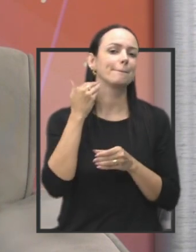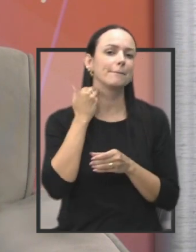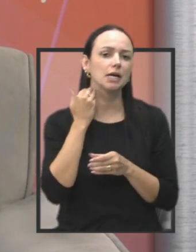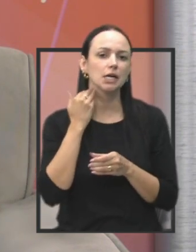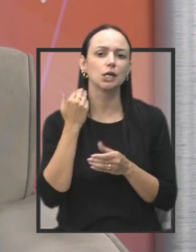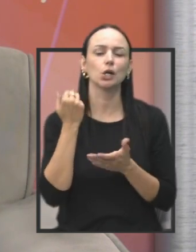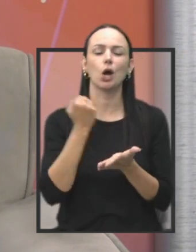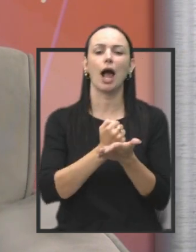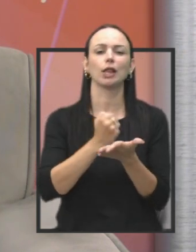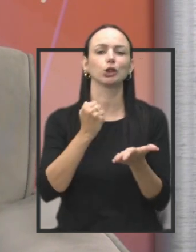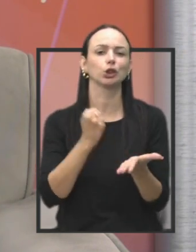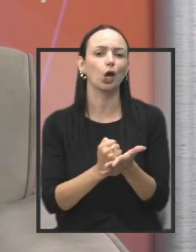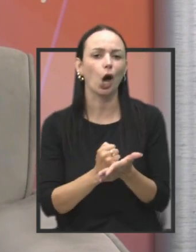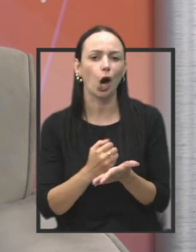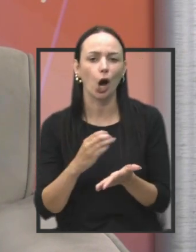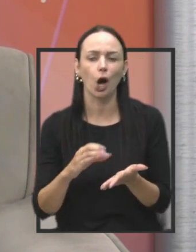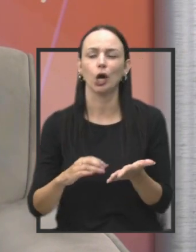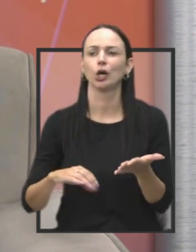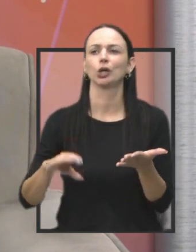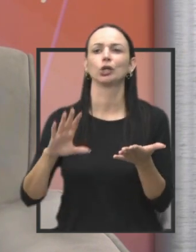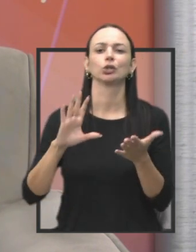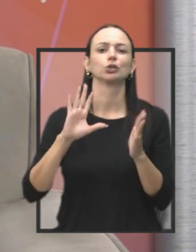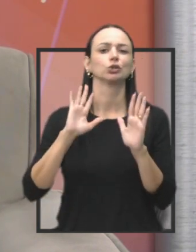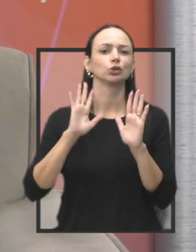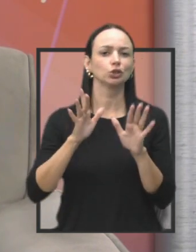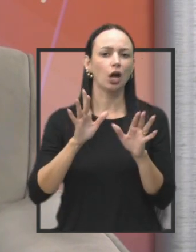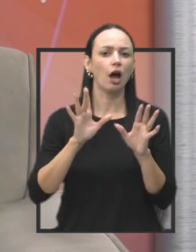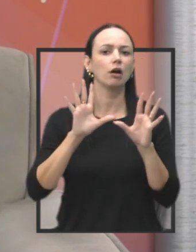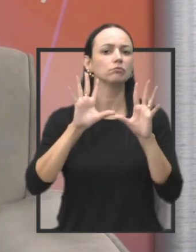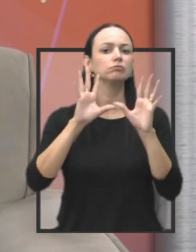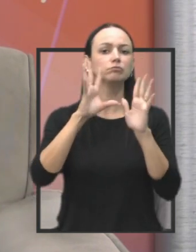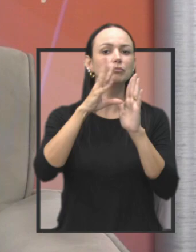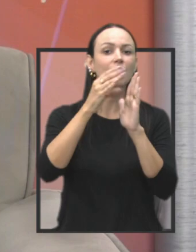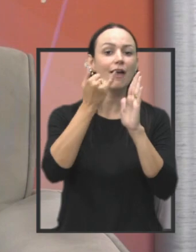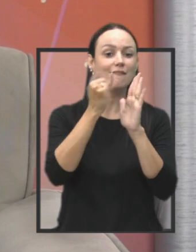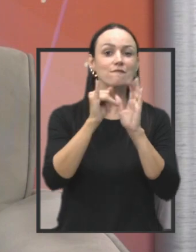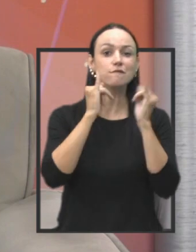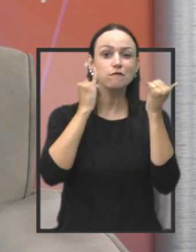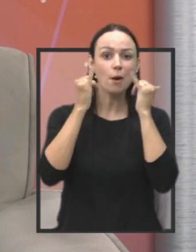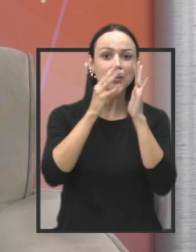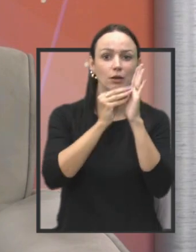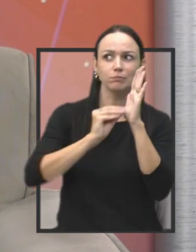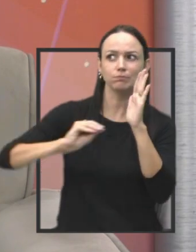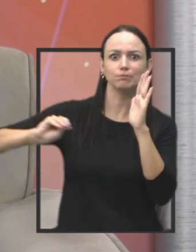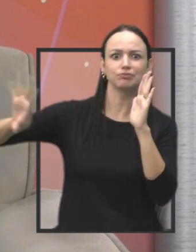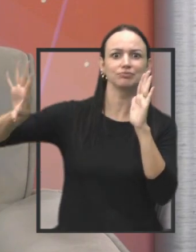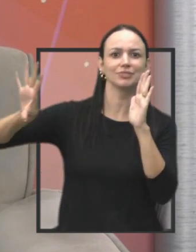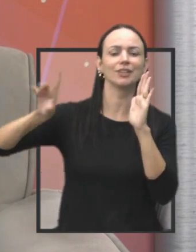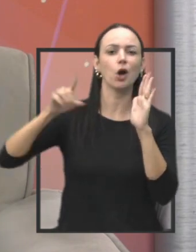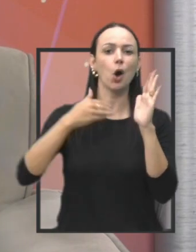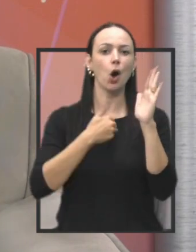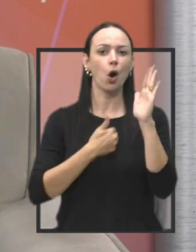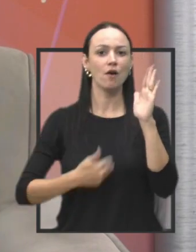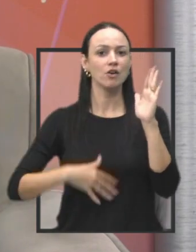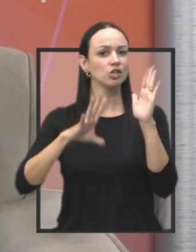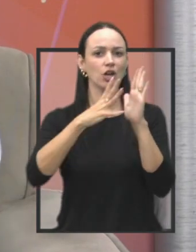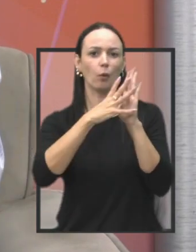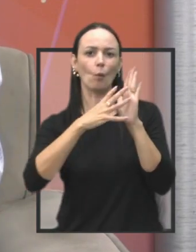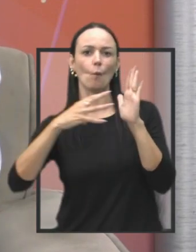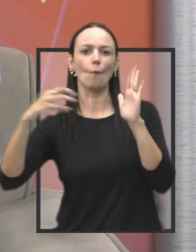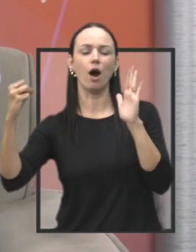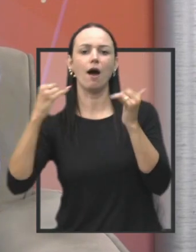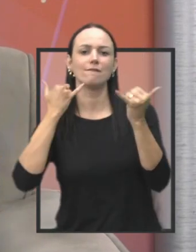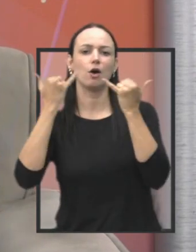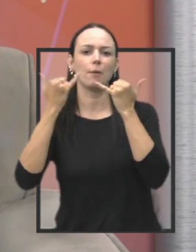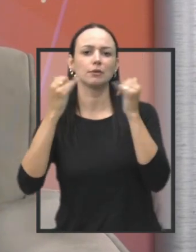cartório, também já concluiu isso aí, então já puxa isso praticamente pronto.